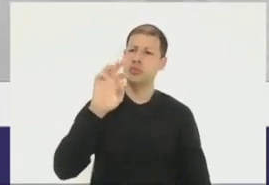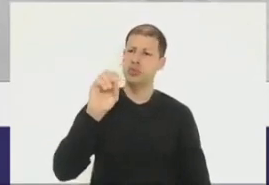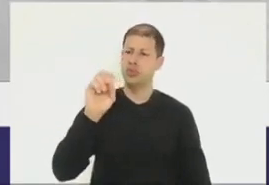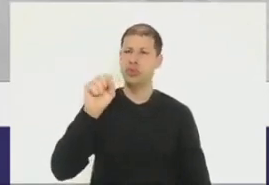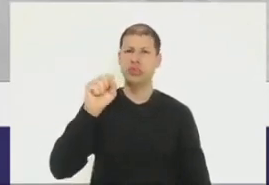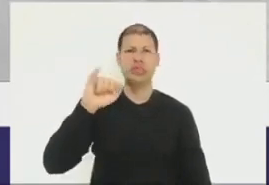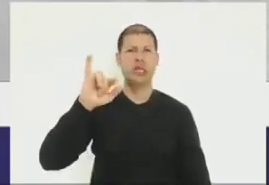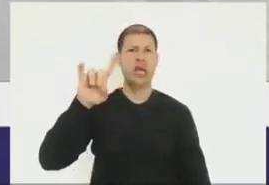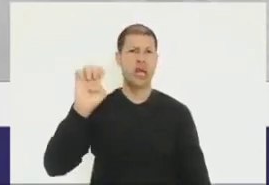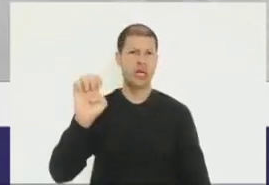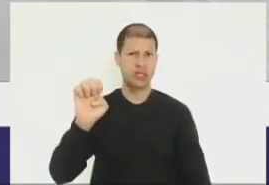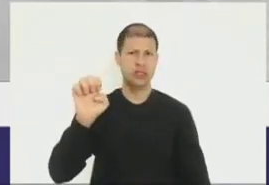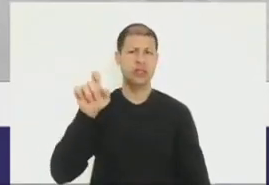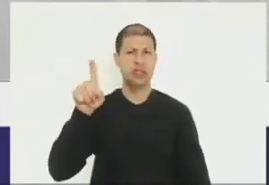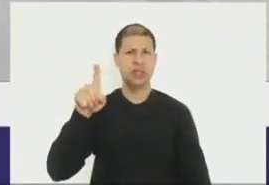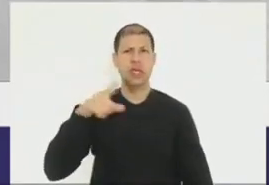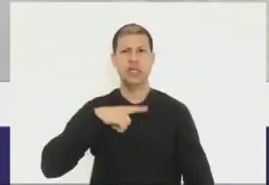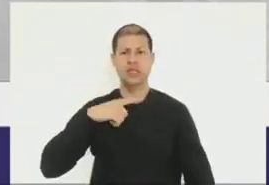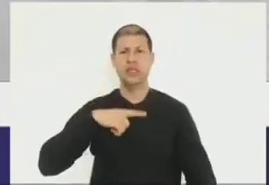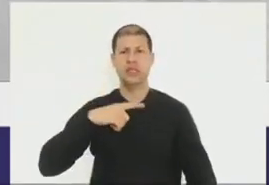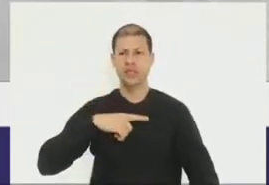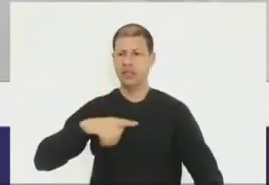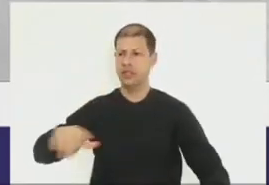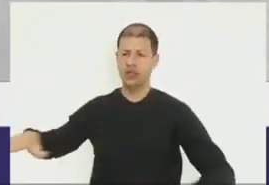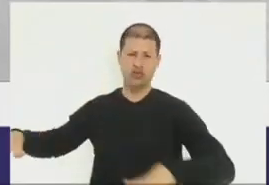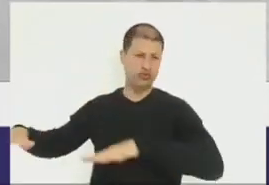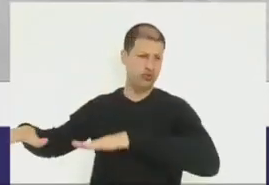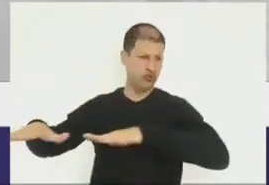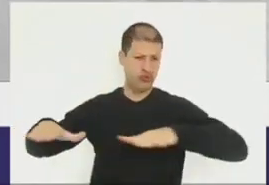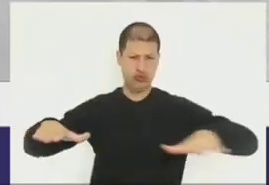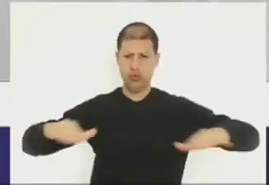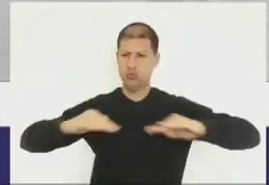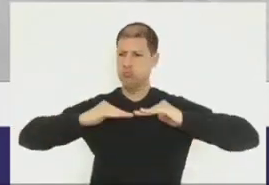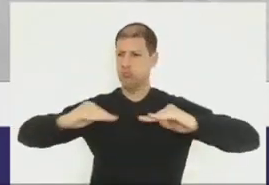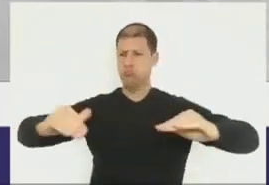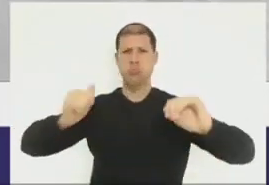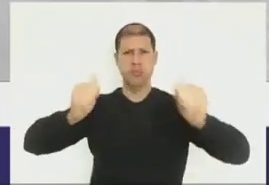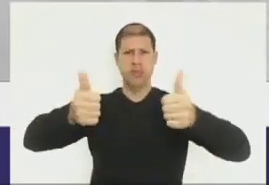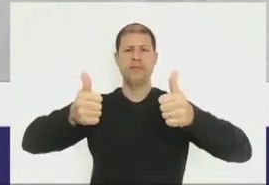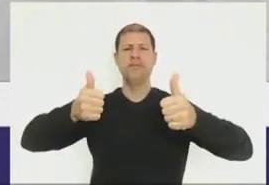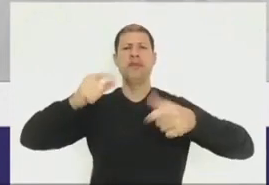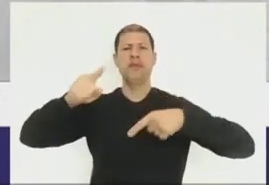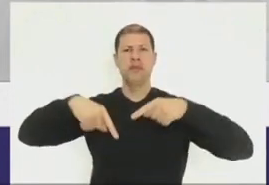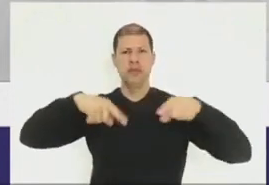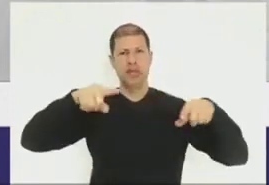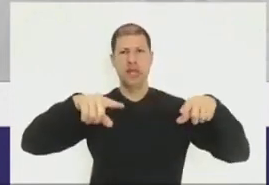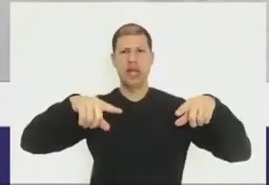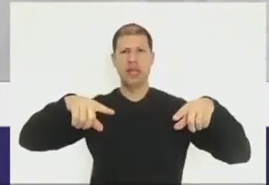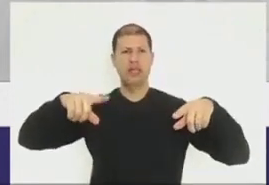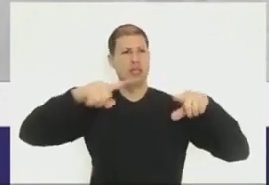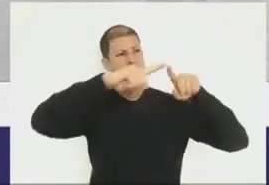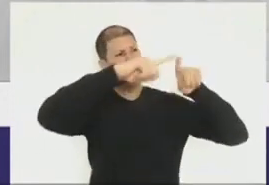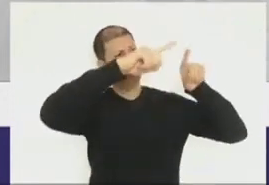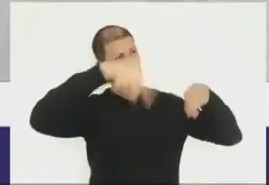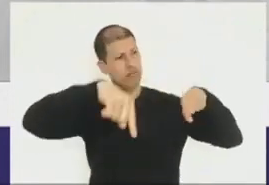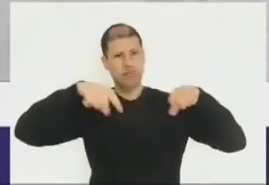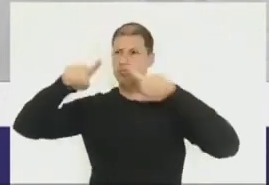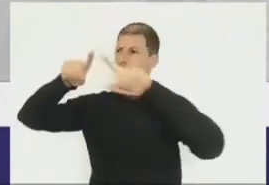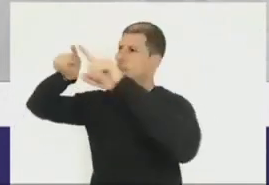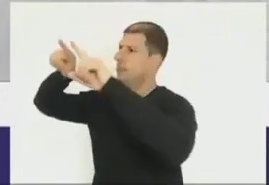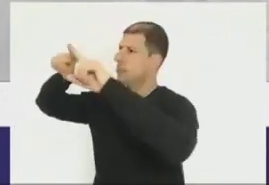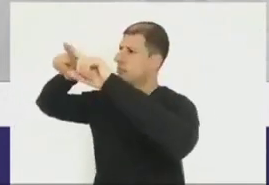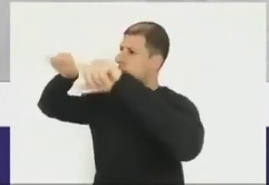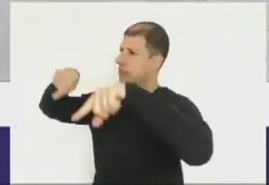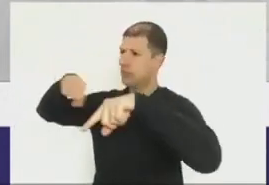máquina, planou, ficou bonitinho. Vai ser colocado as traves essa semana, mas não